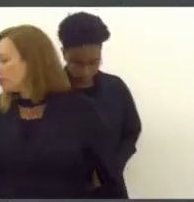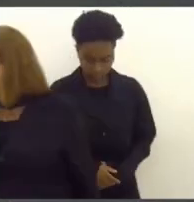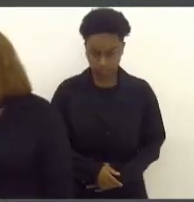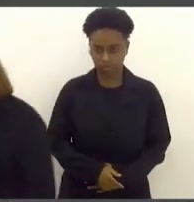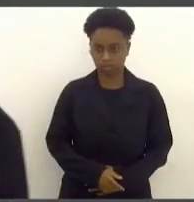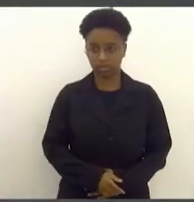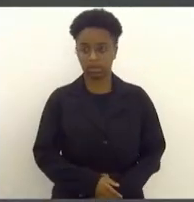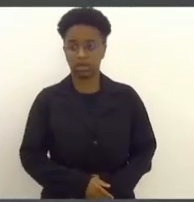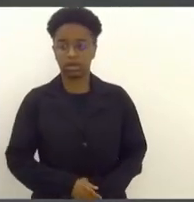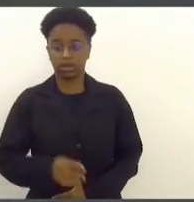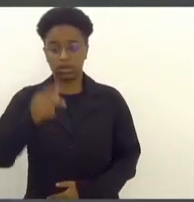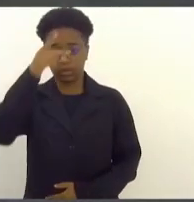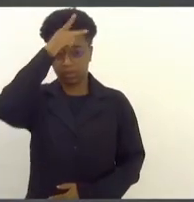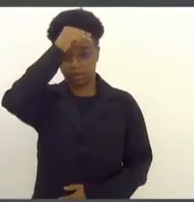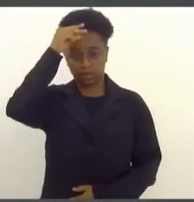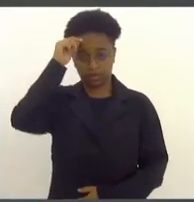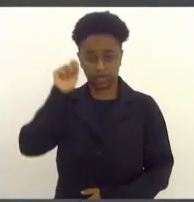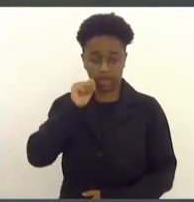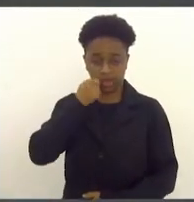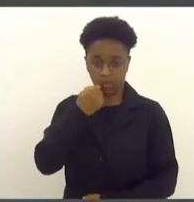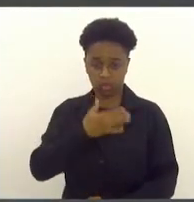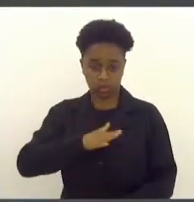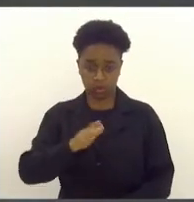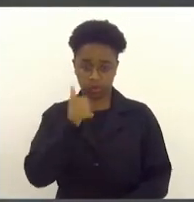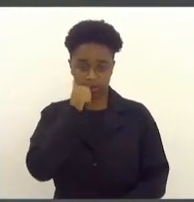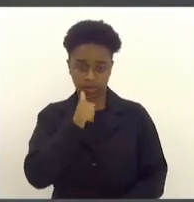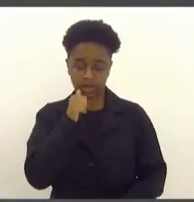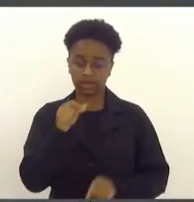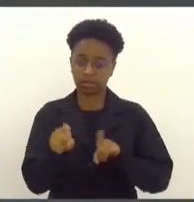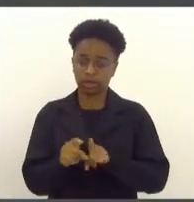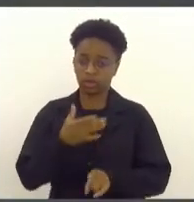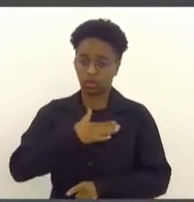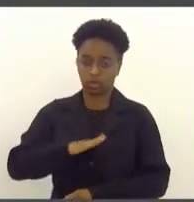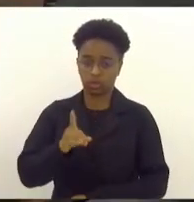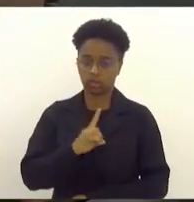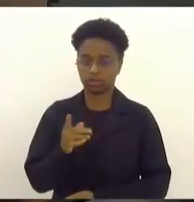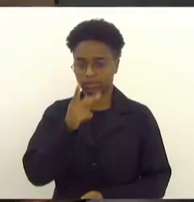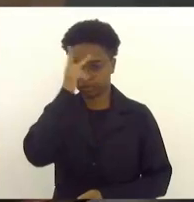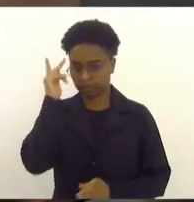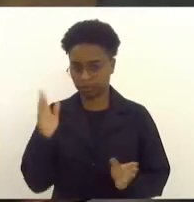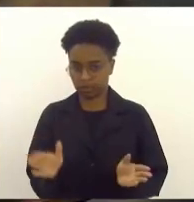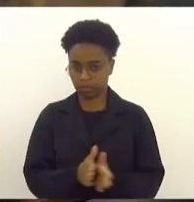de não gostar de mulher também não gosta dos mais pobres Obrigado presidente